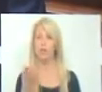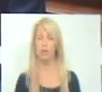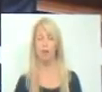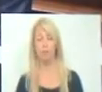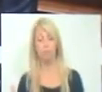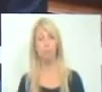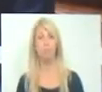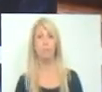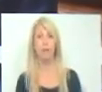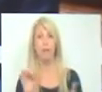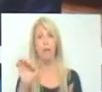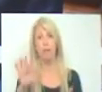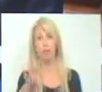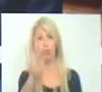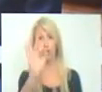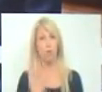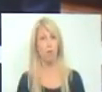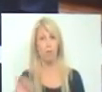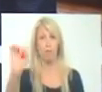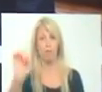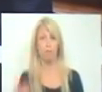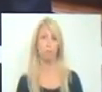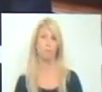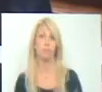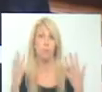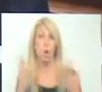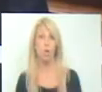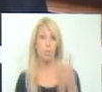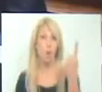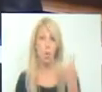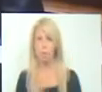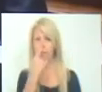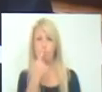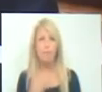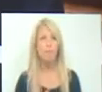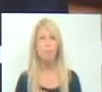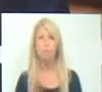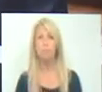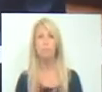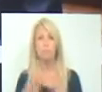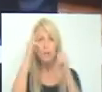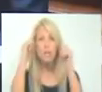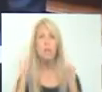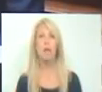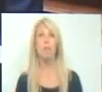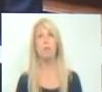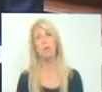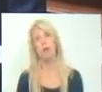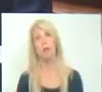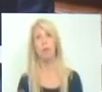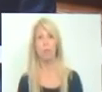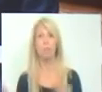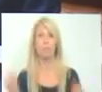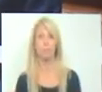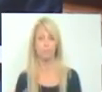o vosso caminho, a vossa escolha, um orçamento de falhanço e de teimosia, é isso que nos apresentaram